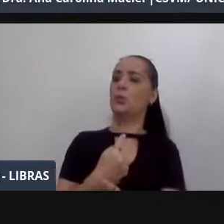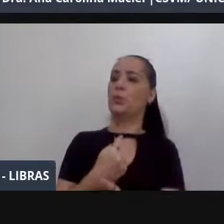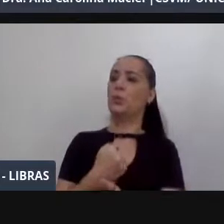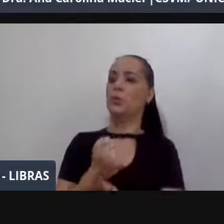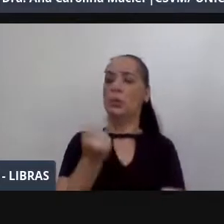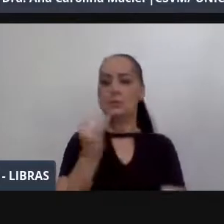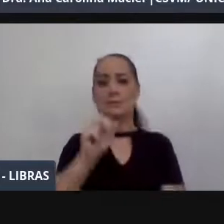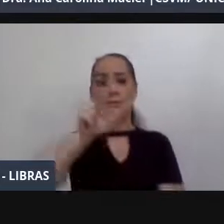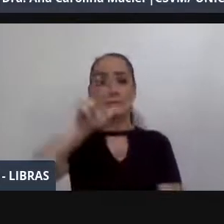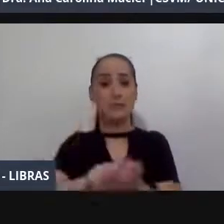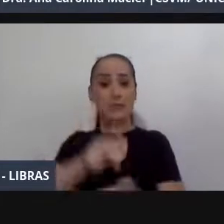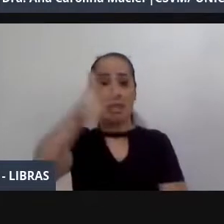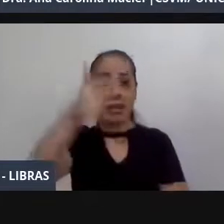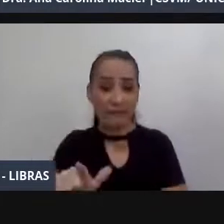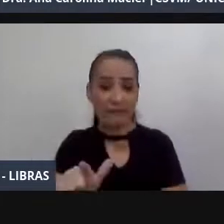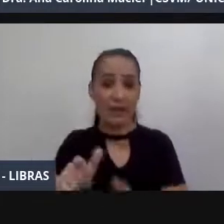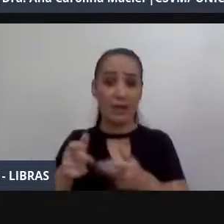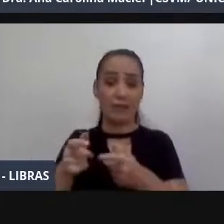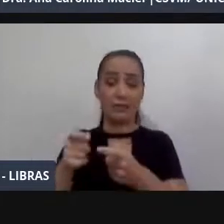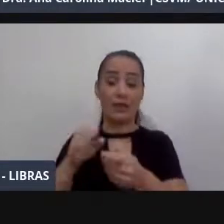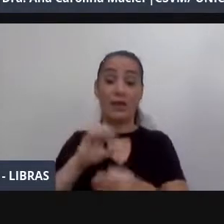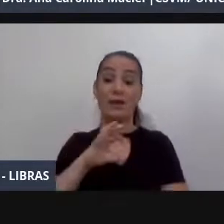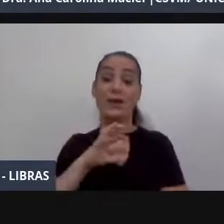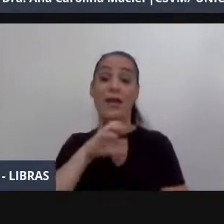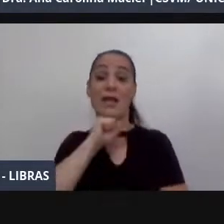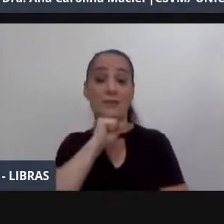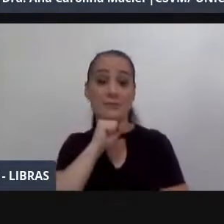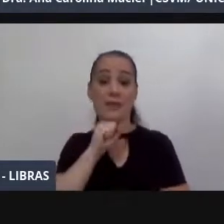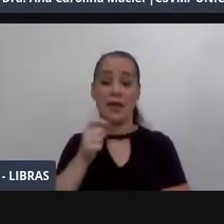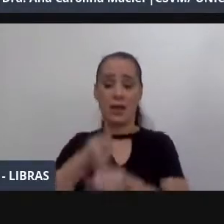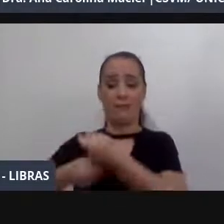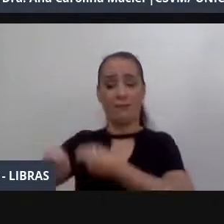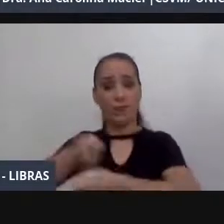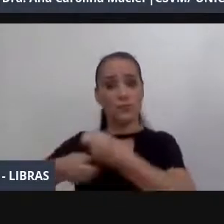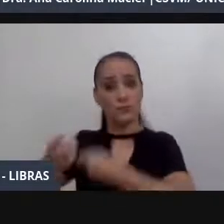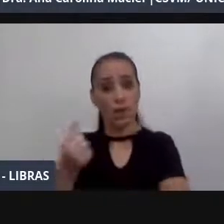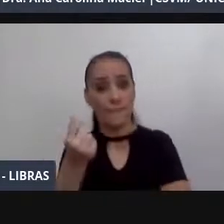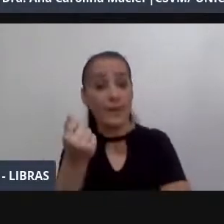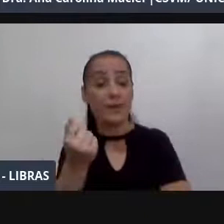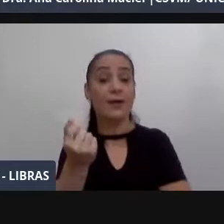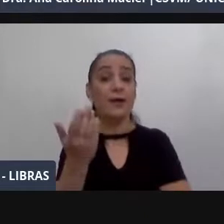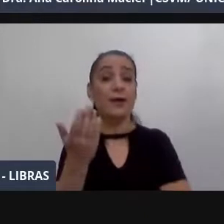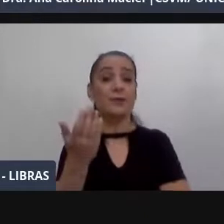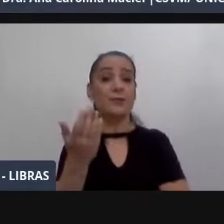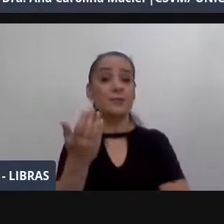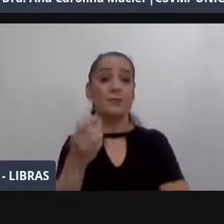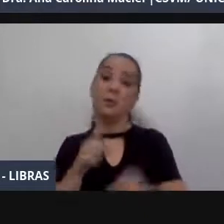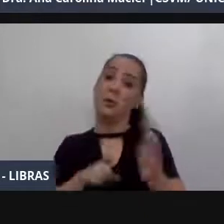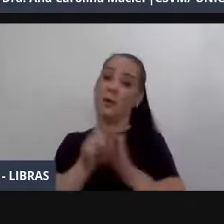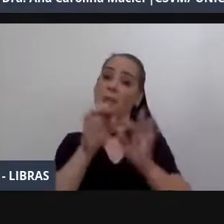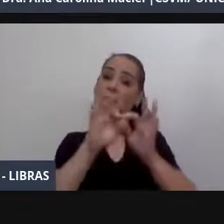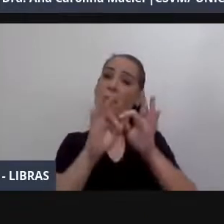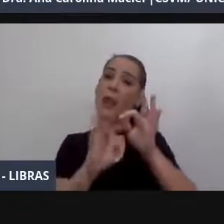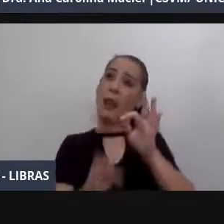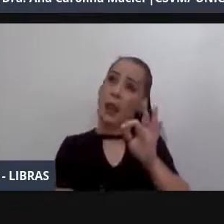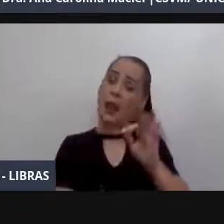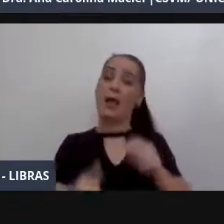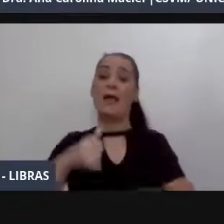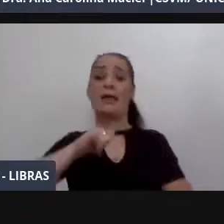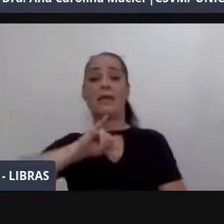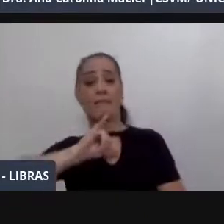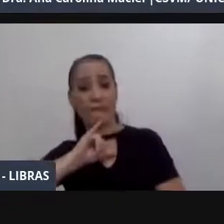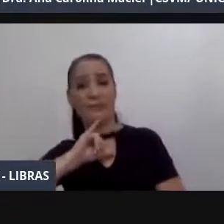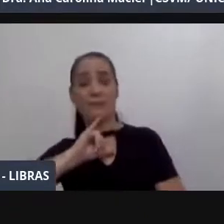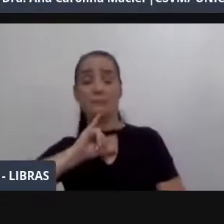é uma reserva de mercado? Bom, a pergunta é muito mais longa do que isso. Eu só posso dizer que, infelizmente, sim. Não sou contra